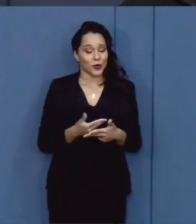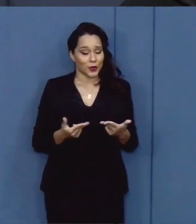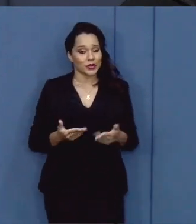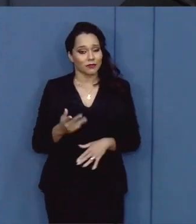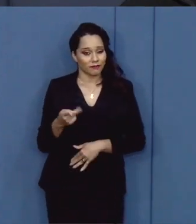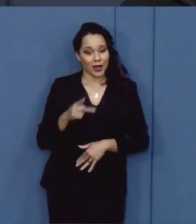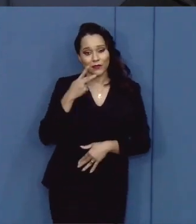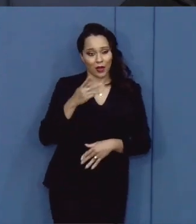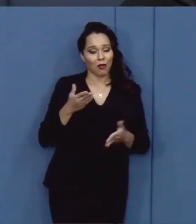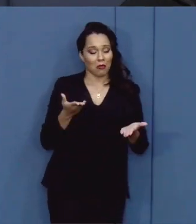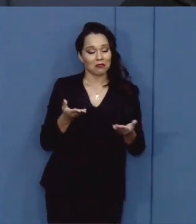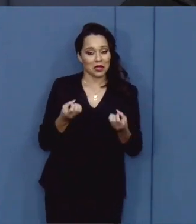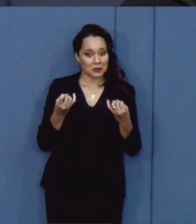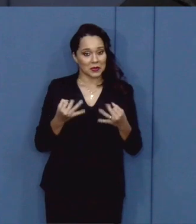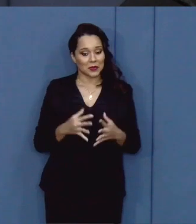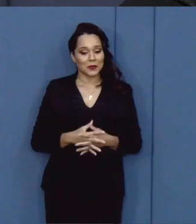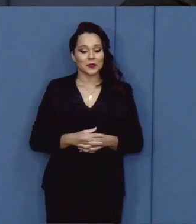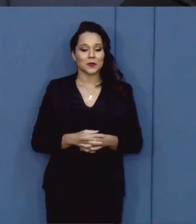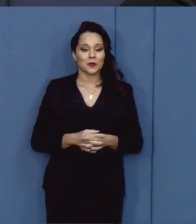ela enfatizou.